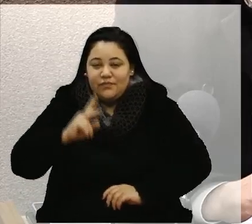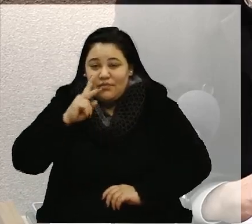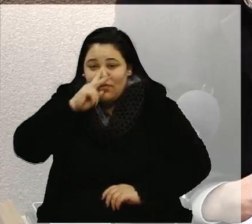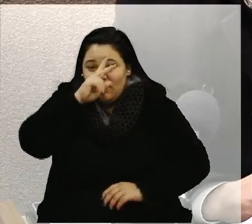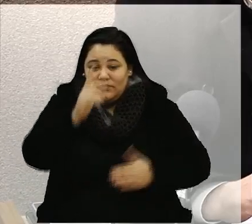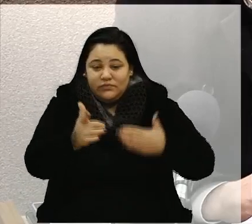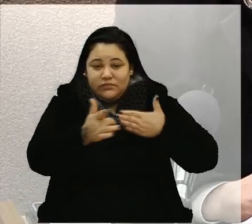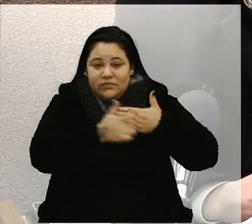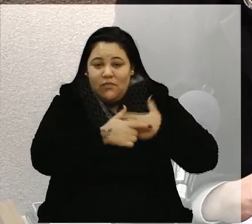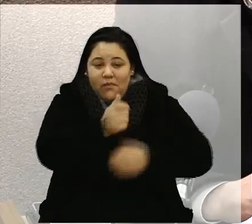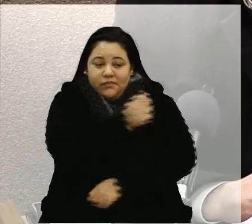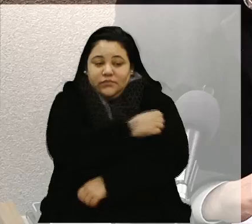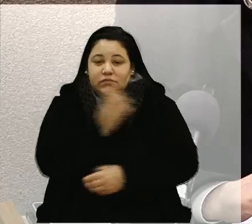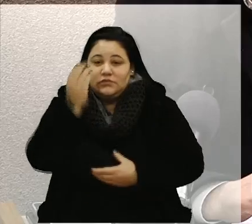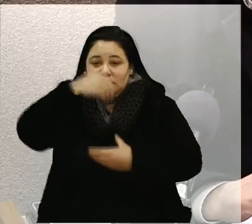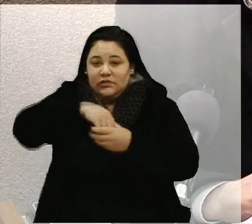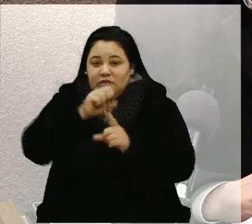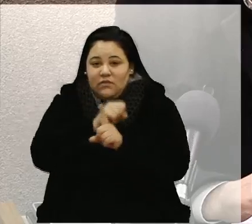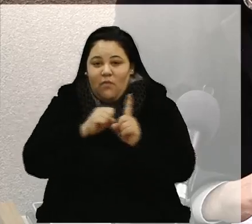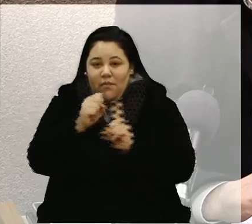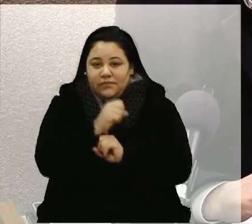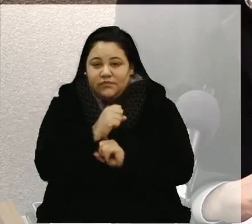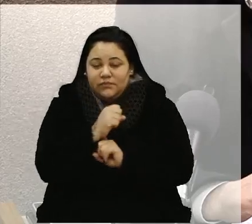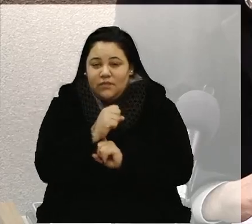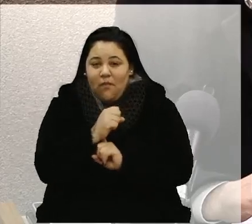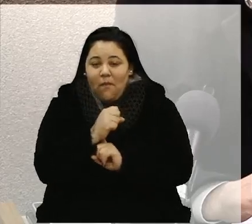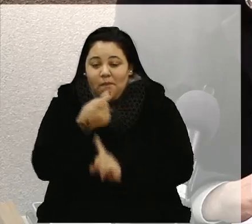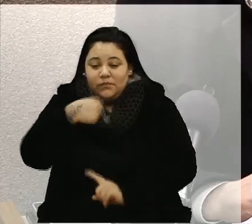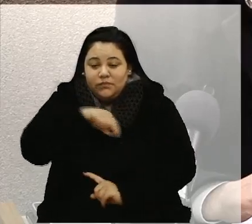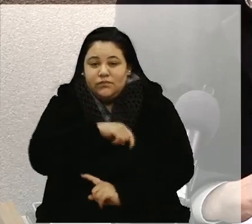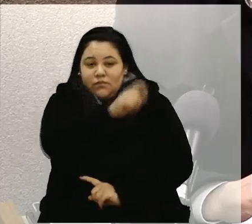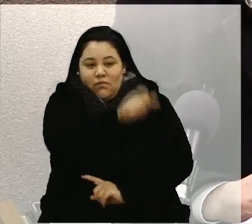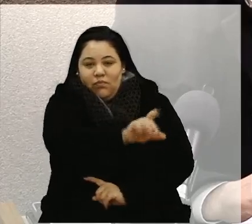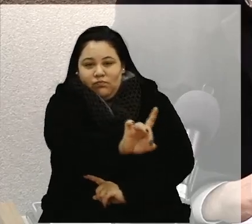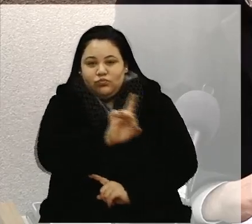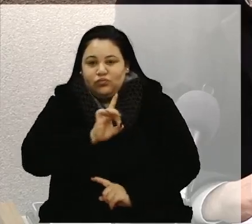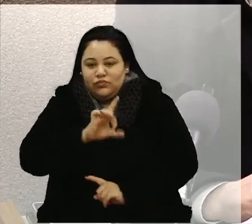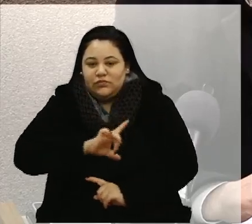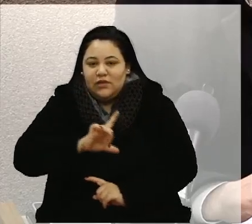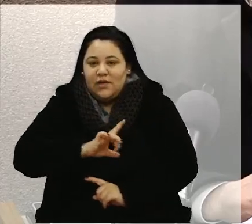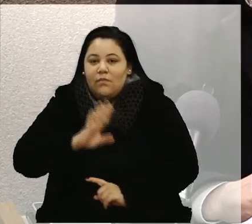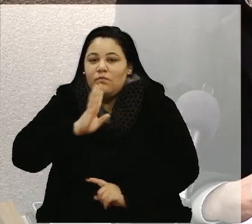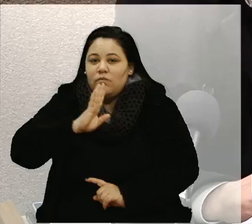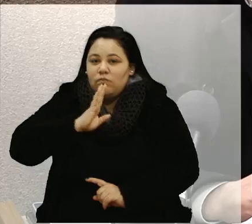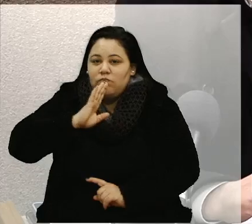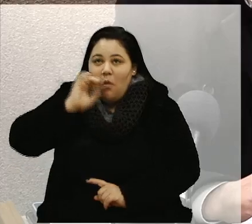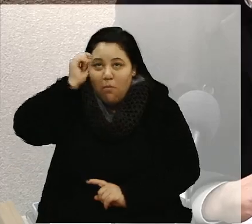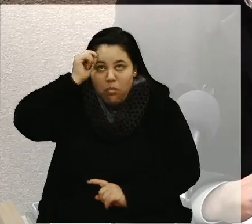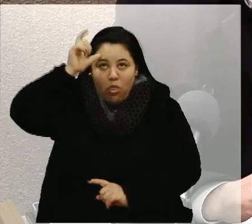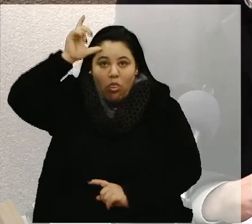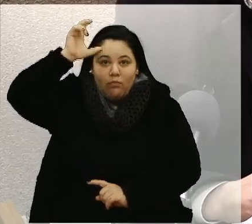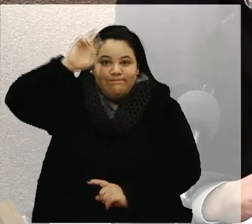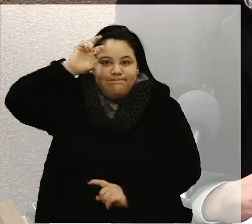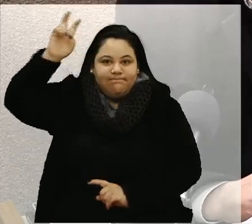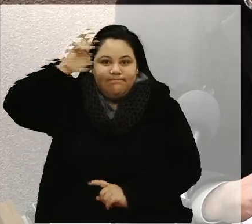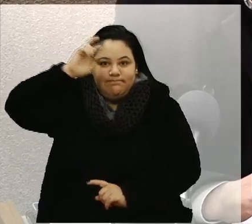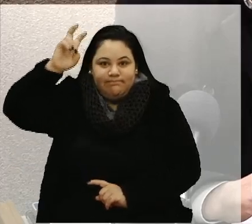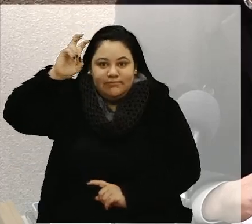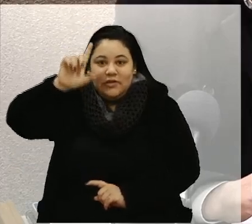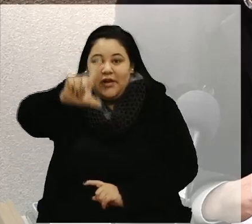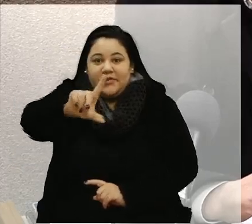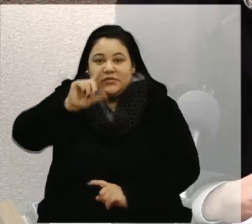da sociedade. Nosso cliente busca crescimento intelectual e escolhe o IASIG apoiado pelos pais ou